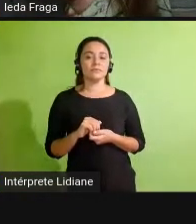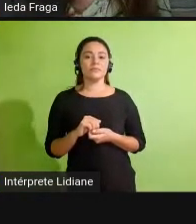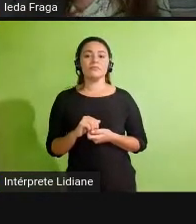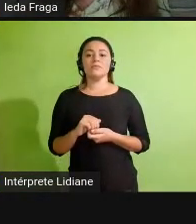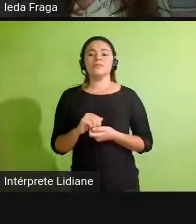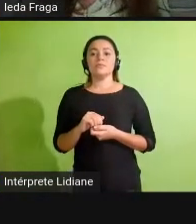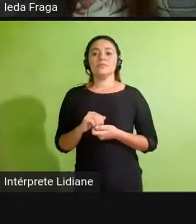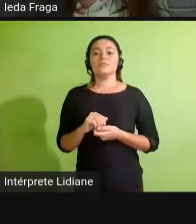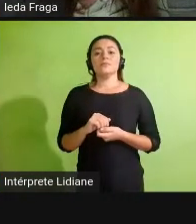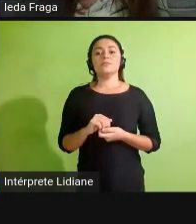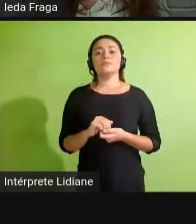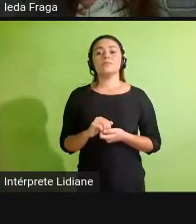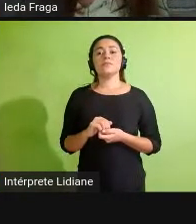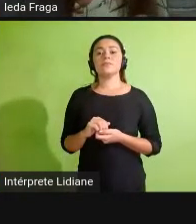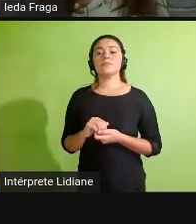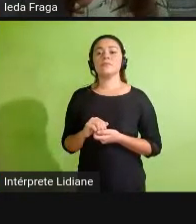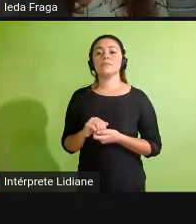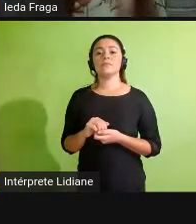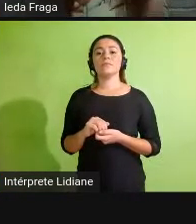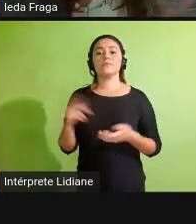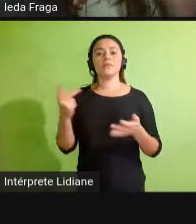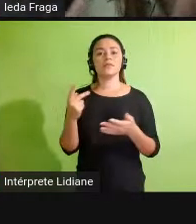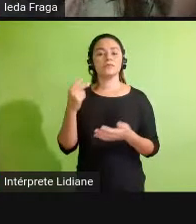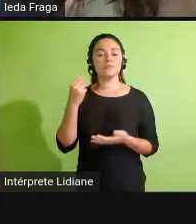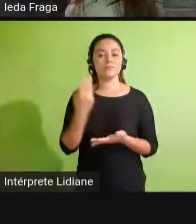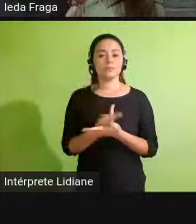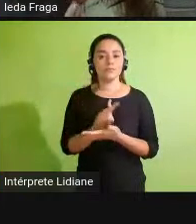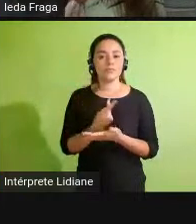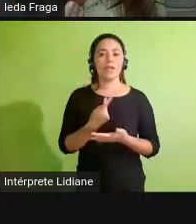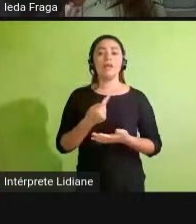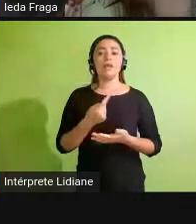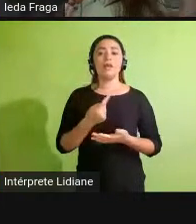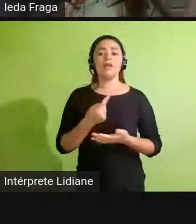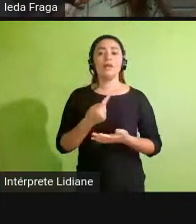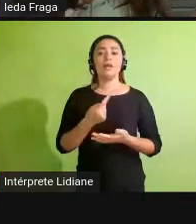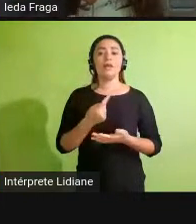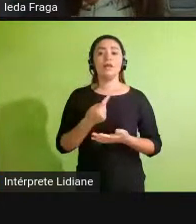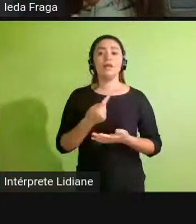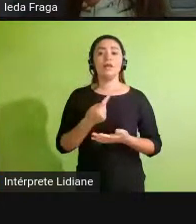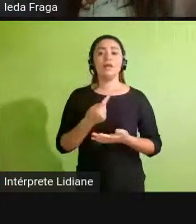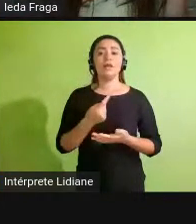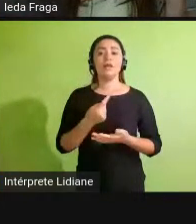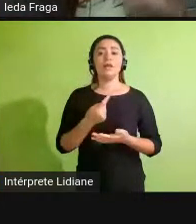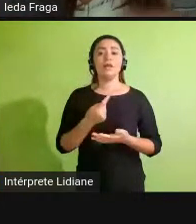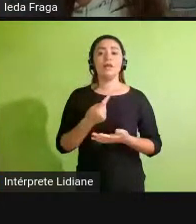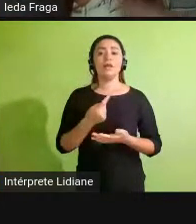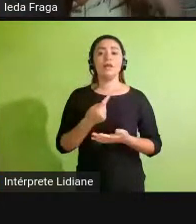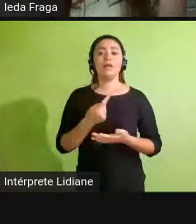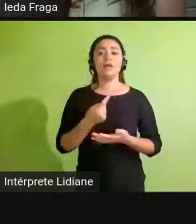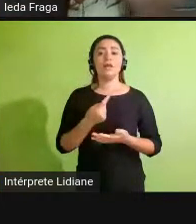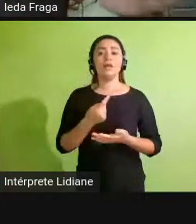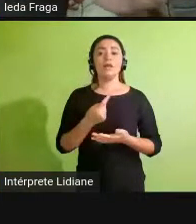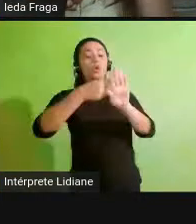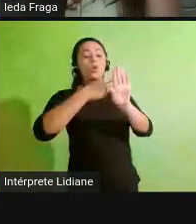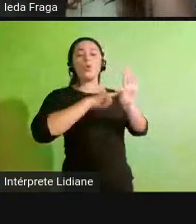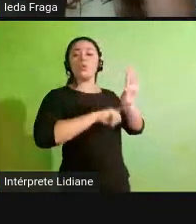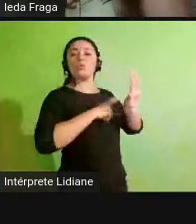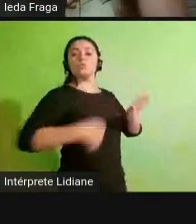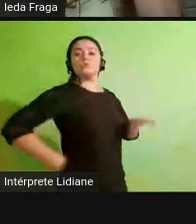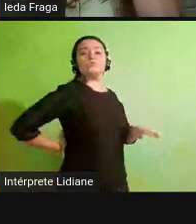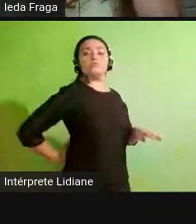o desenvolvimento da coluna vertebral. Aí nós temos, de novo, as opções. Como consequência, Frida contraiu